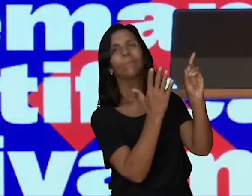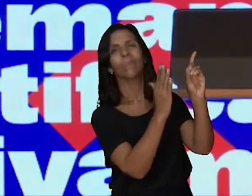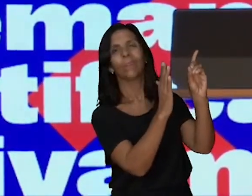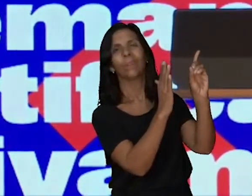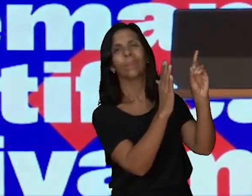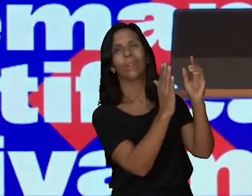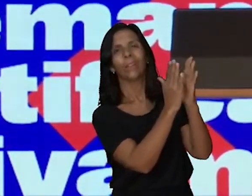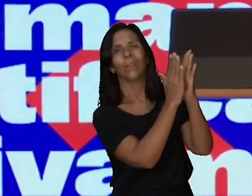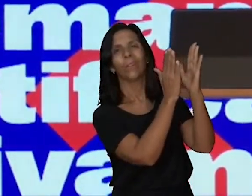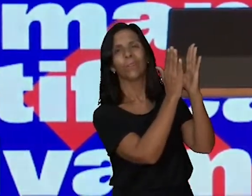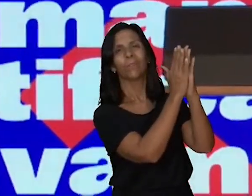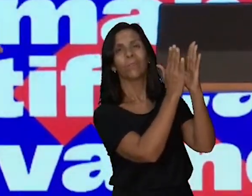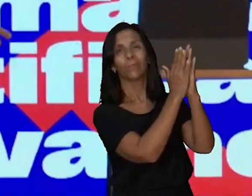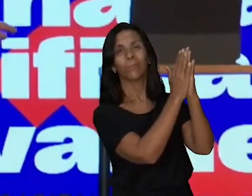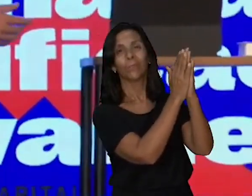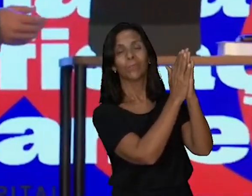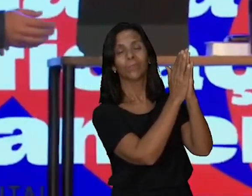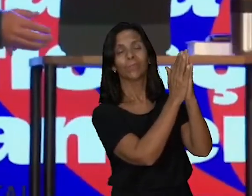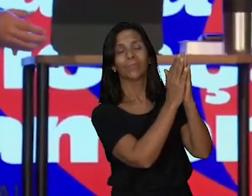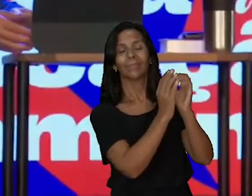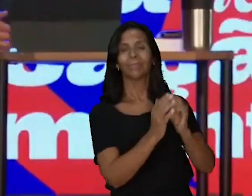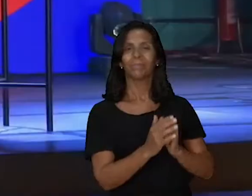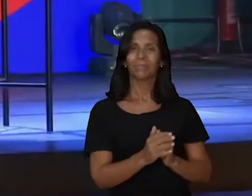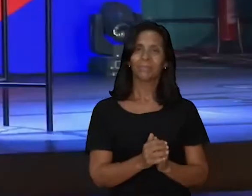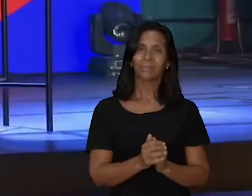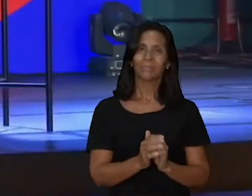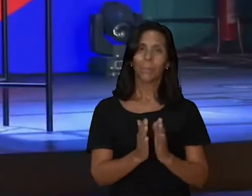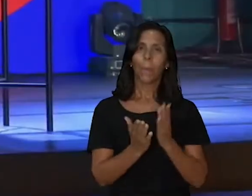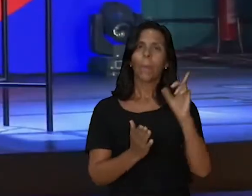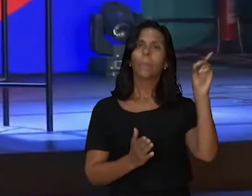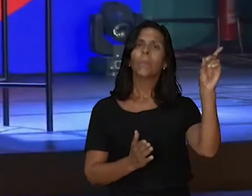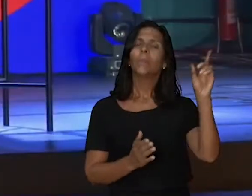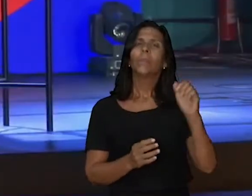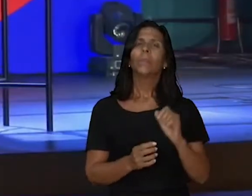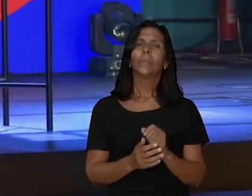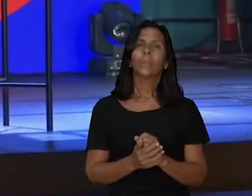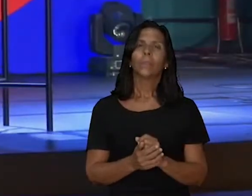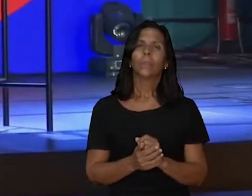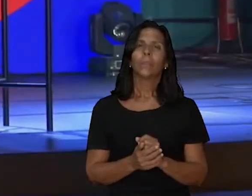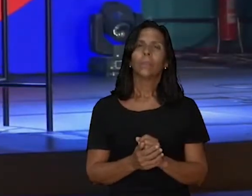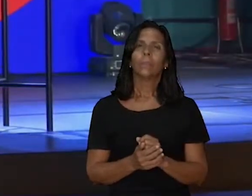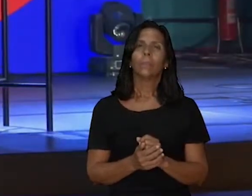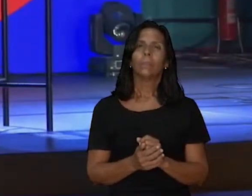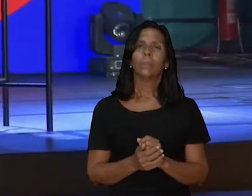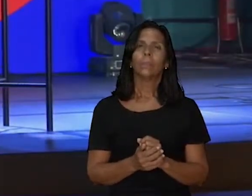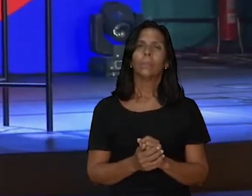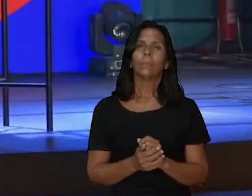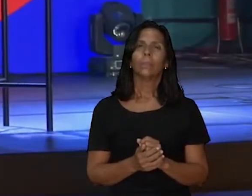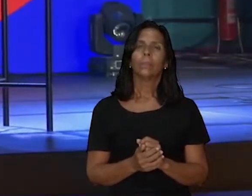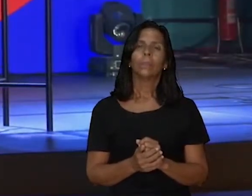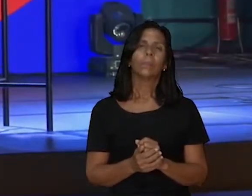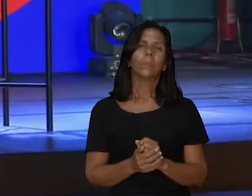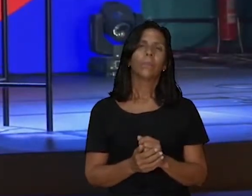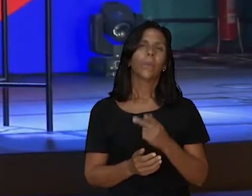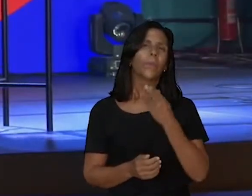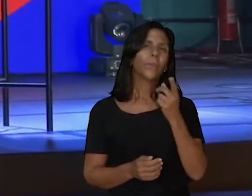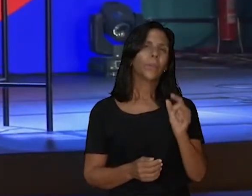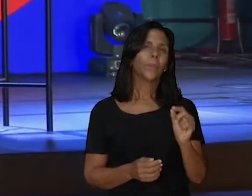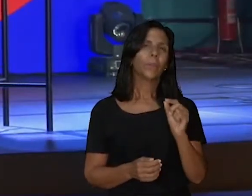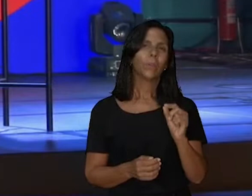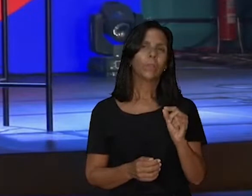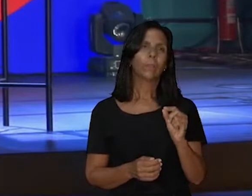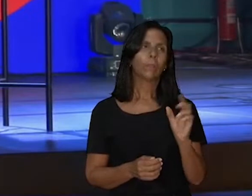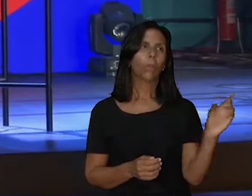dos louvores, a Bíblia não está dizendo que Ele mora num lugar, numa casa, mas Ele